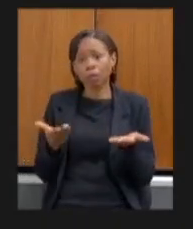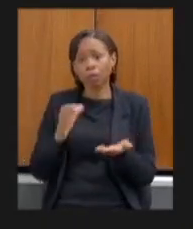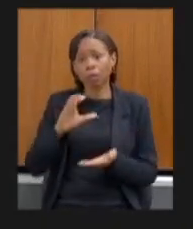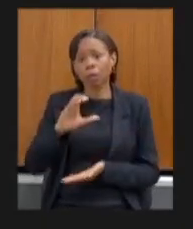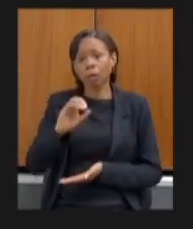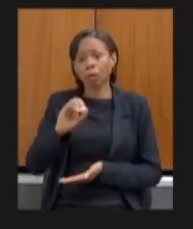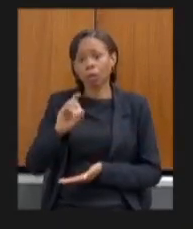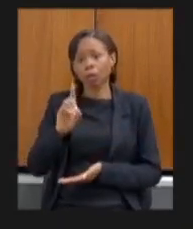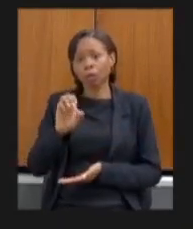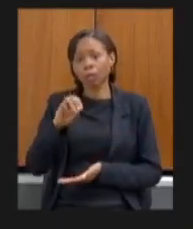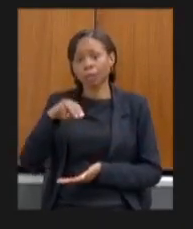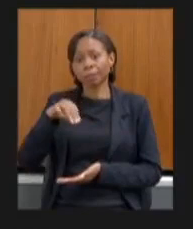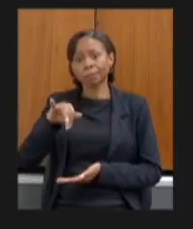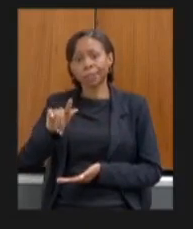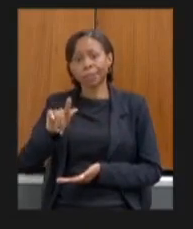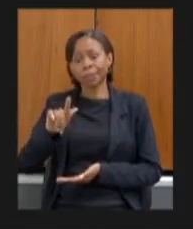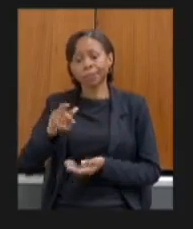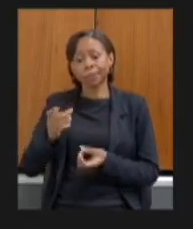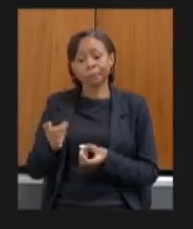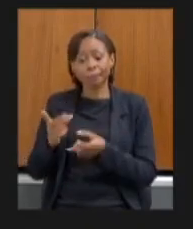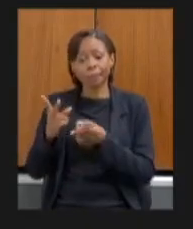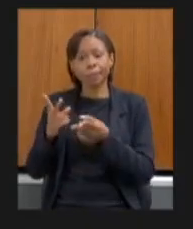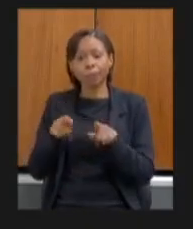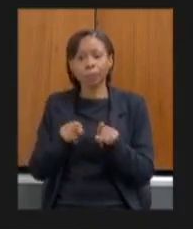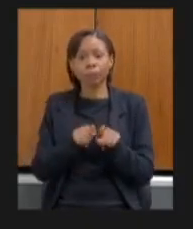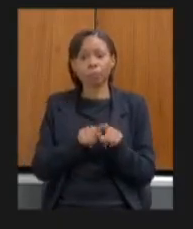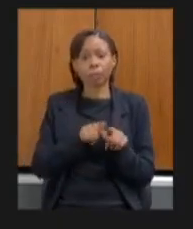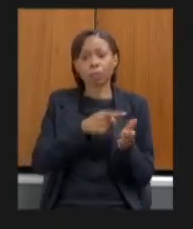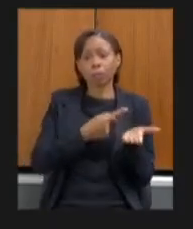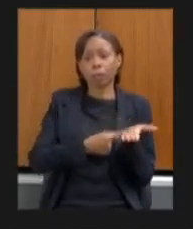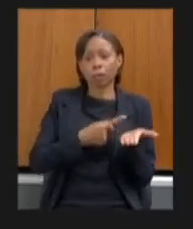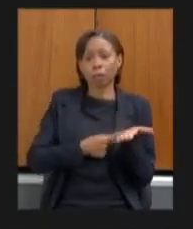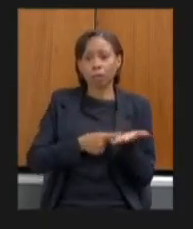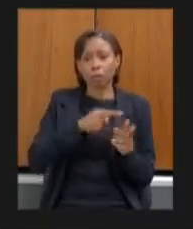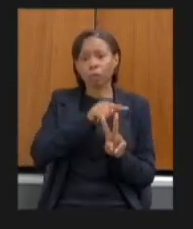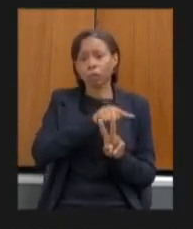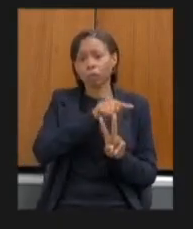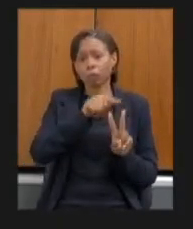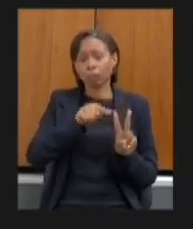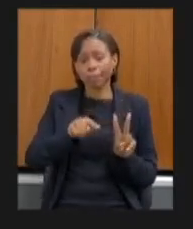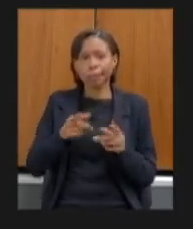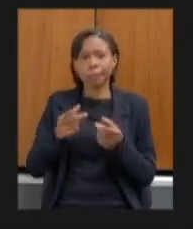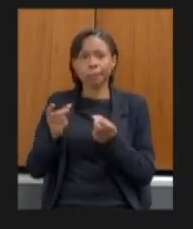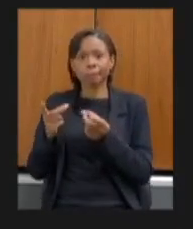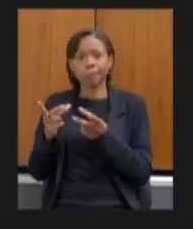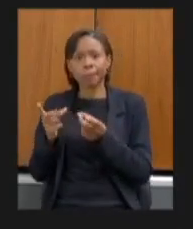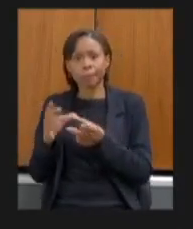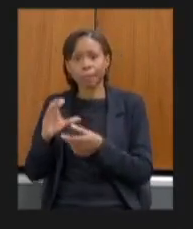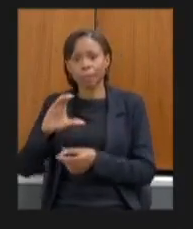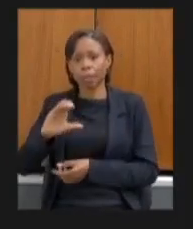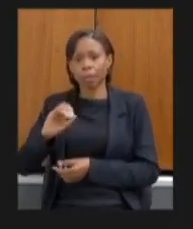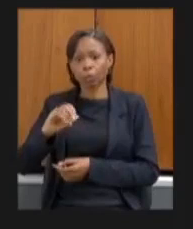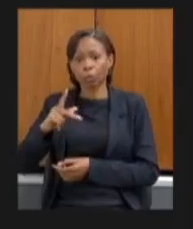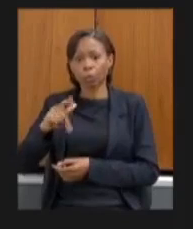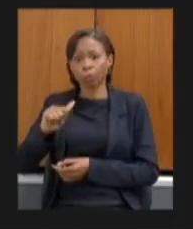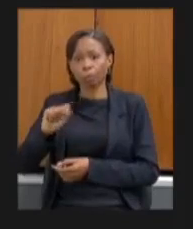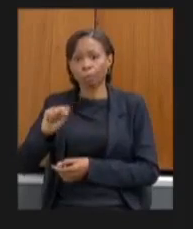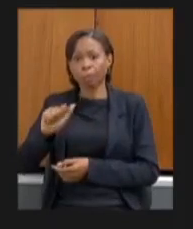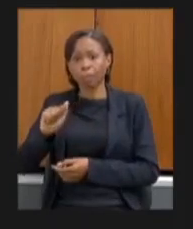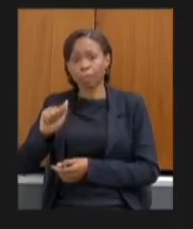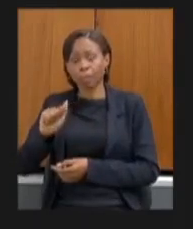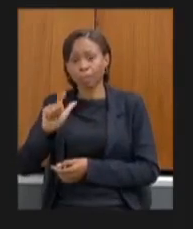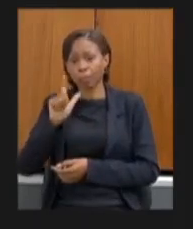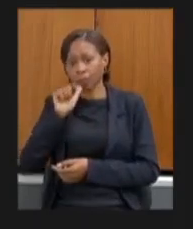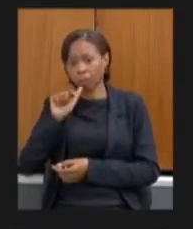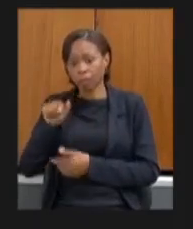disso agora com o acordo da Vale, se discute a venda da Copasa como forma de solução da situação econômica do